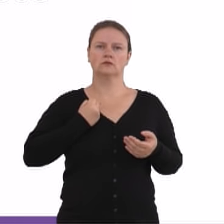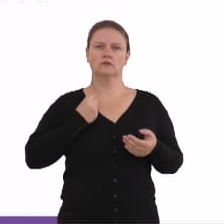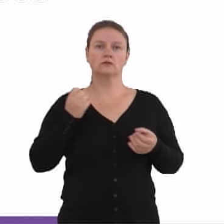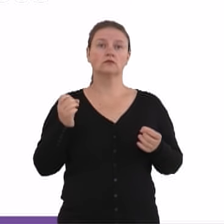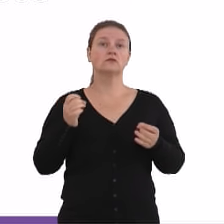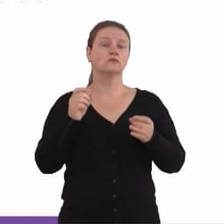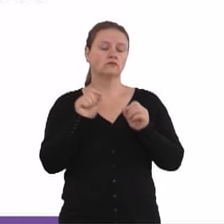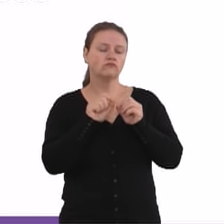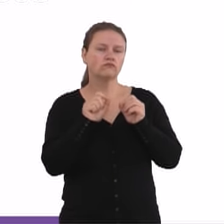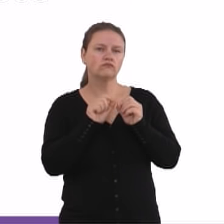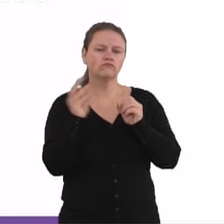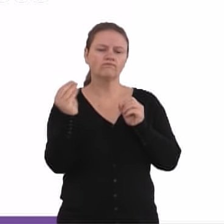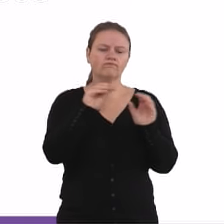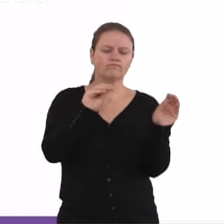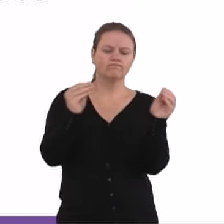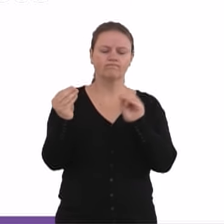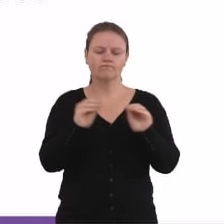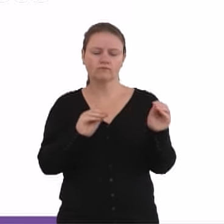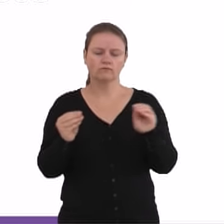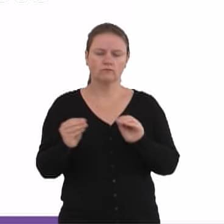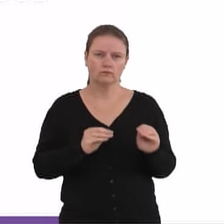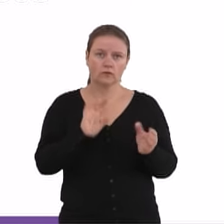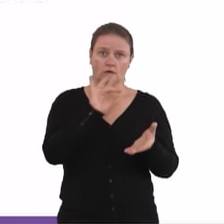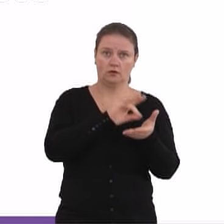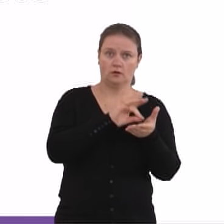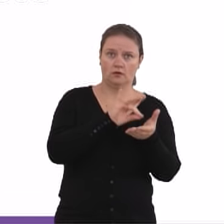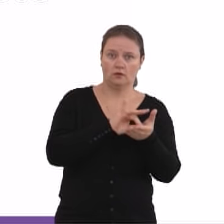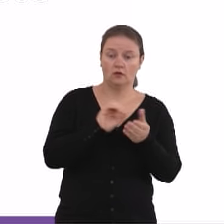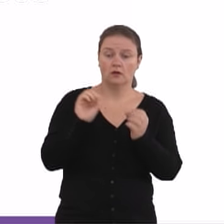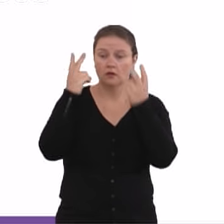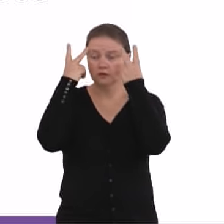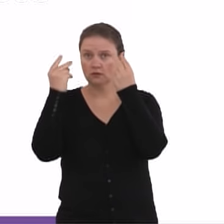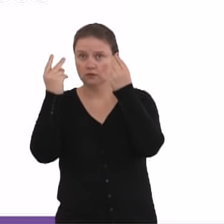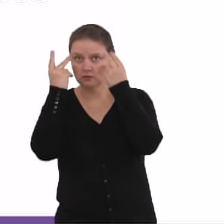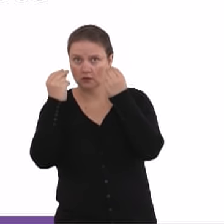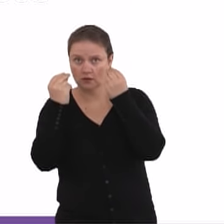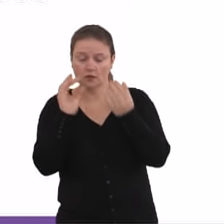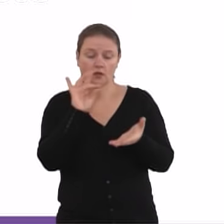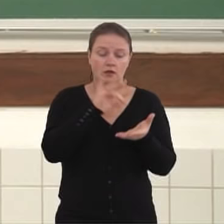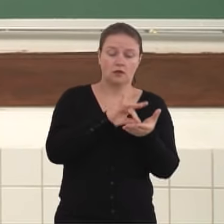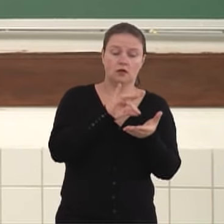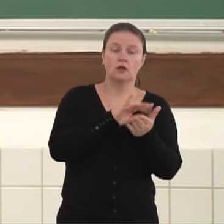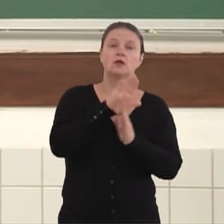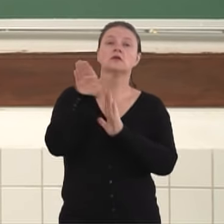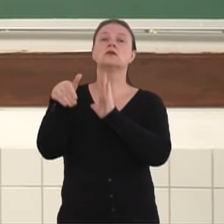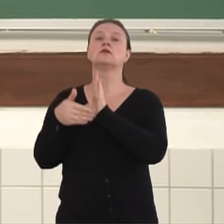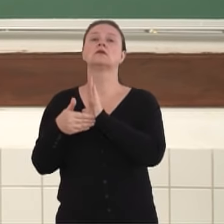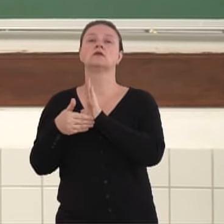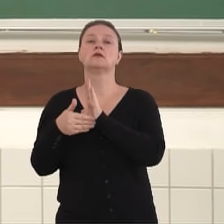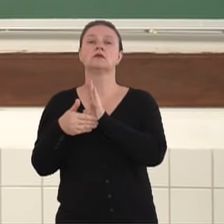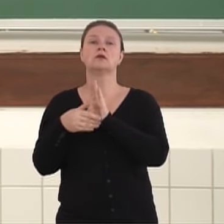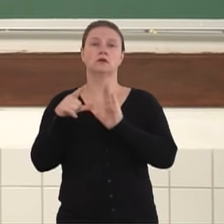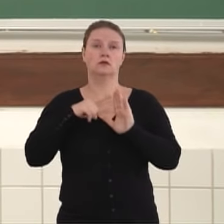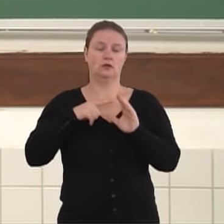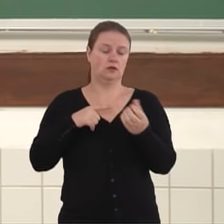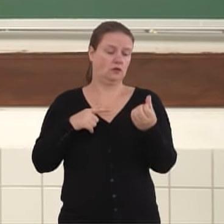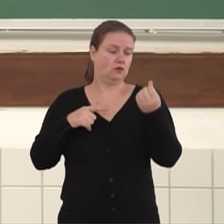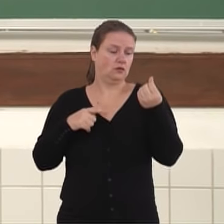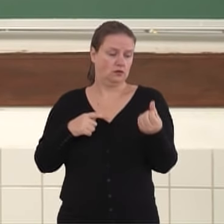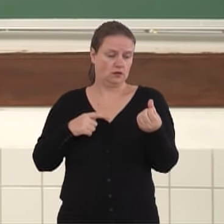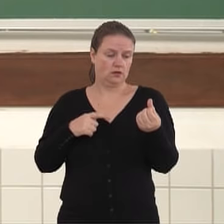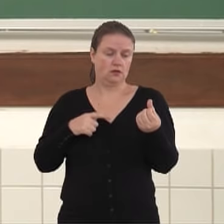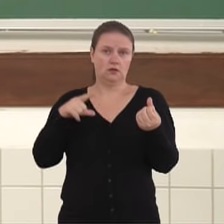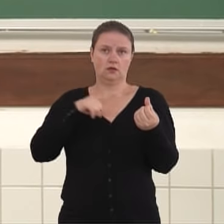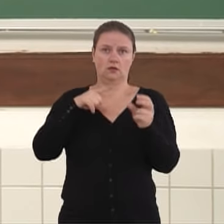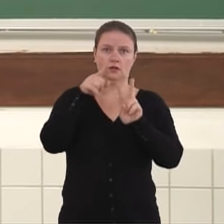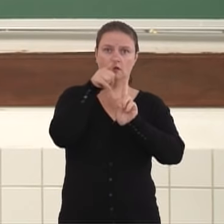são reais e naturais, reais e inteiros. Olha lá, o que eu tenho? Eu tenho o número 6, eu tenho a raiz